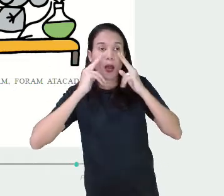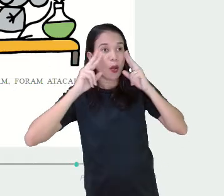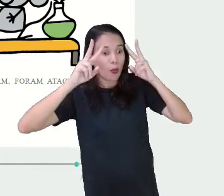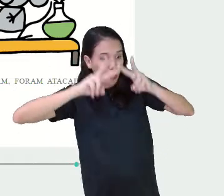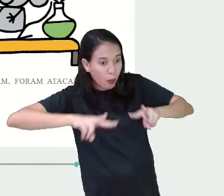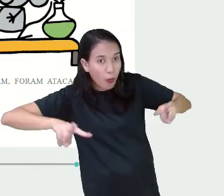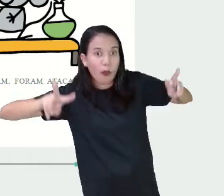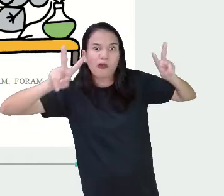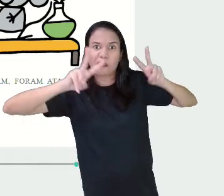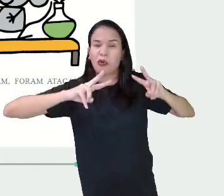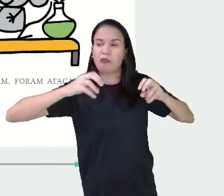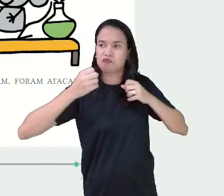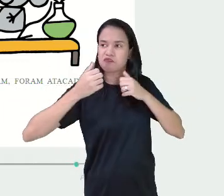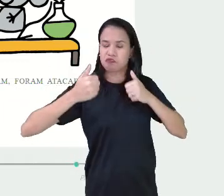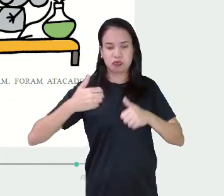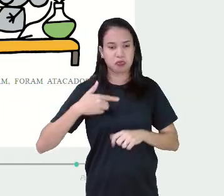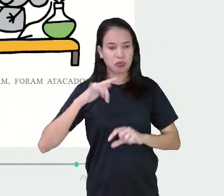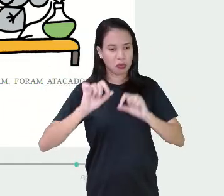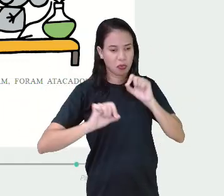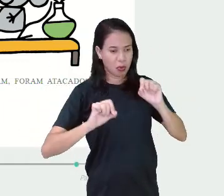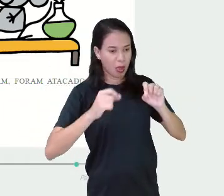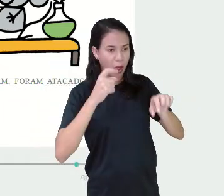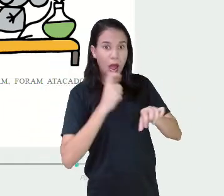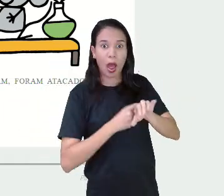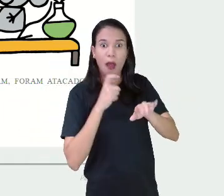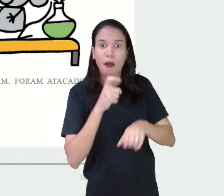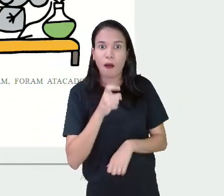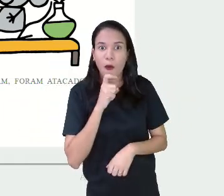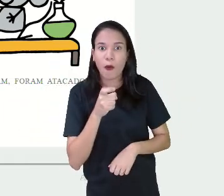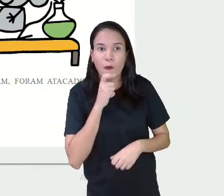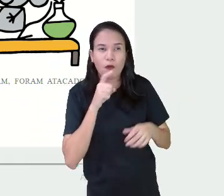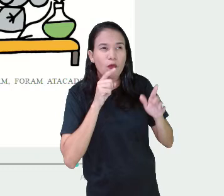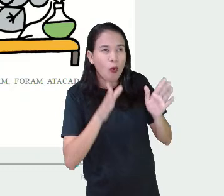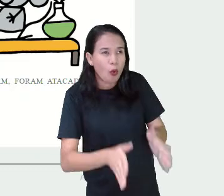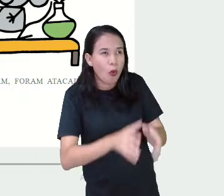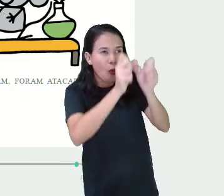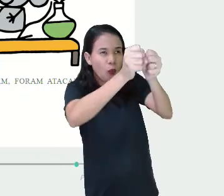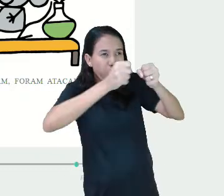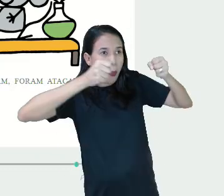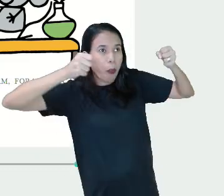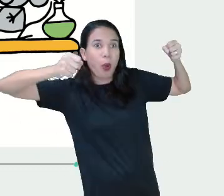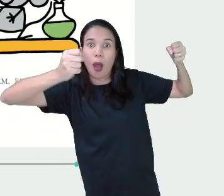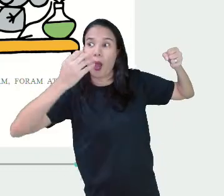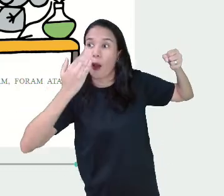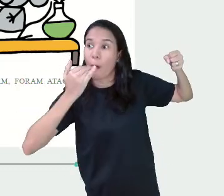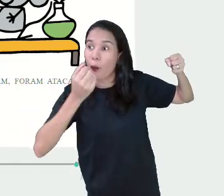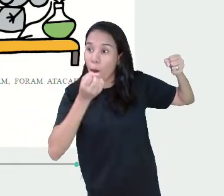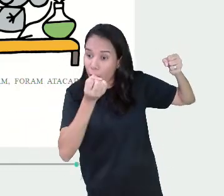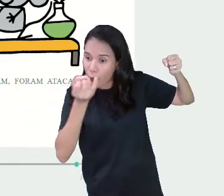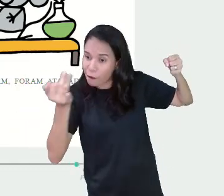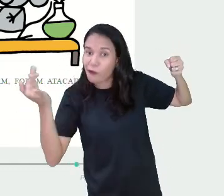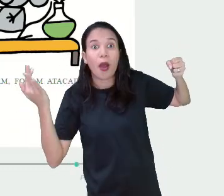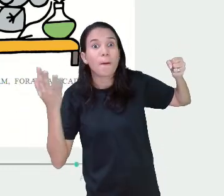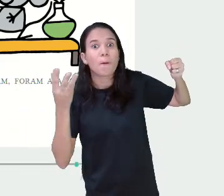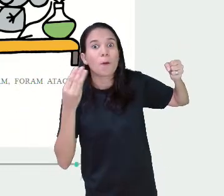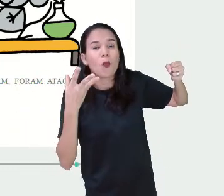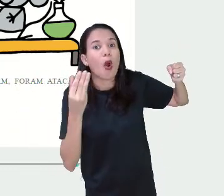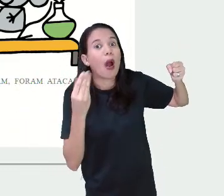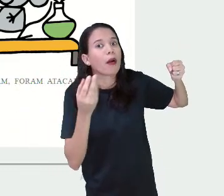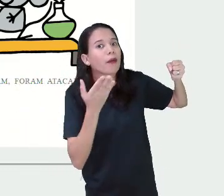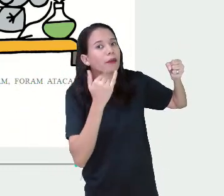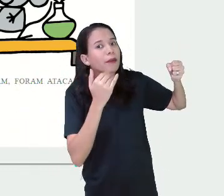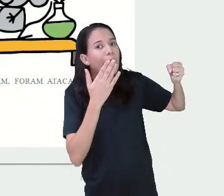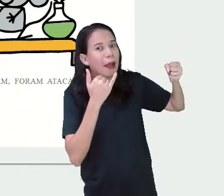viram bem na frente da despensa. Olha que maravilha! Comidas, né? Muitas comidas,